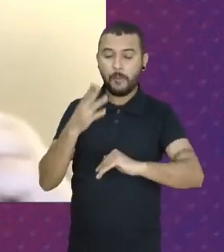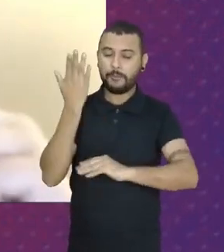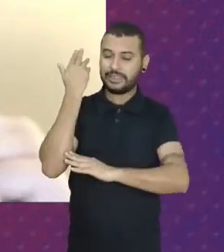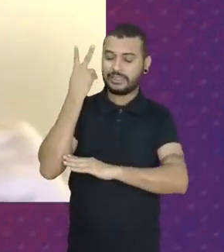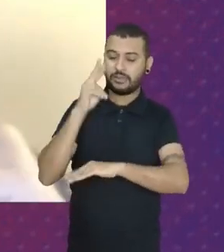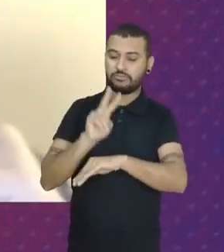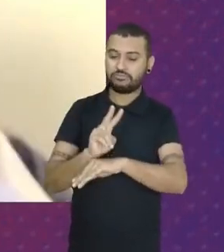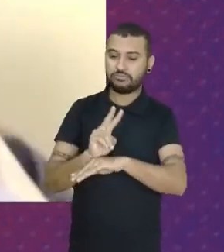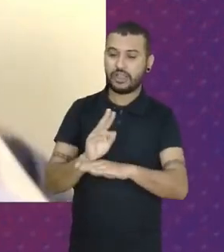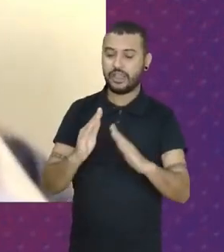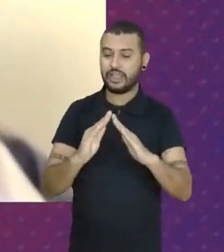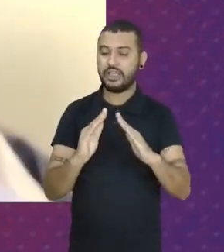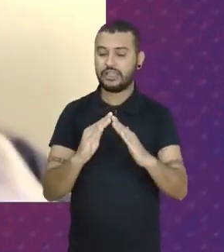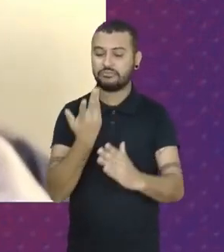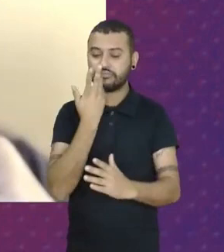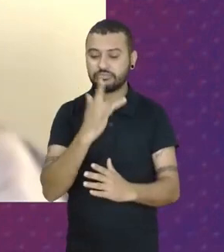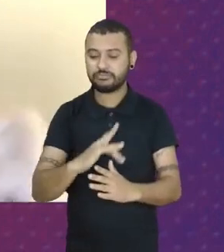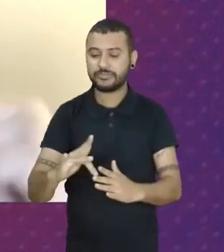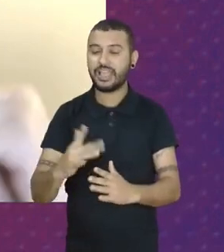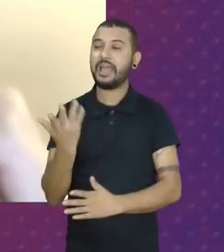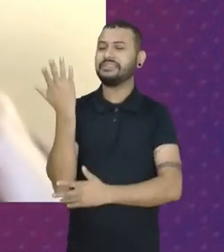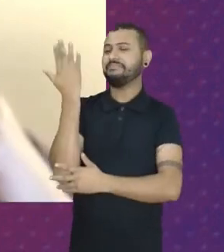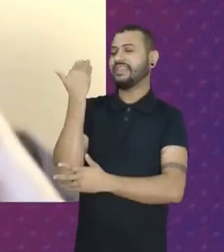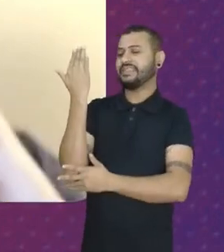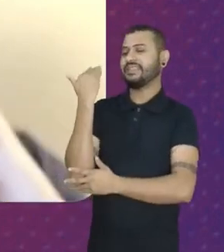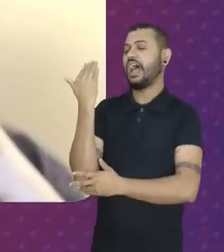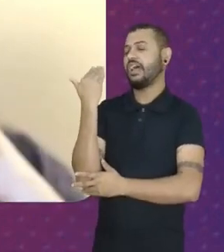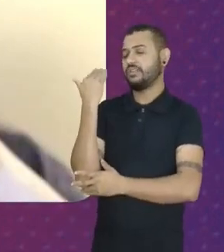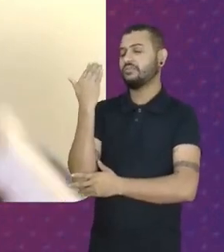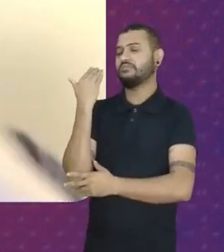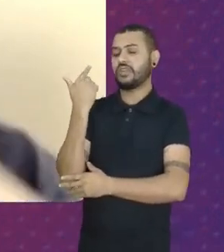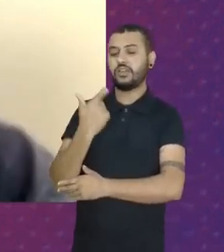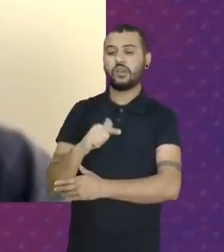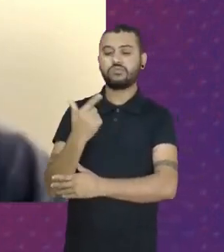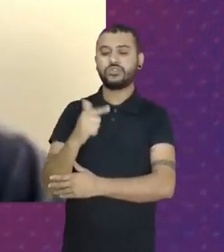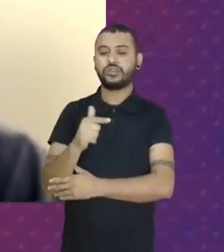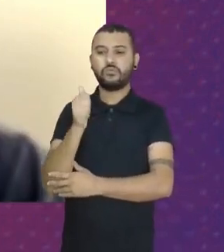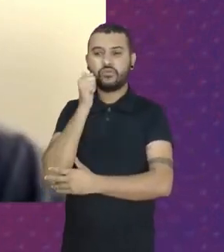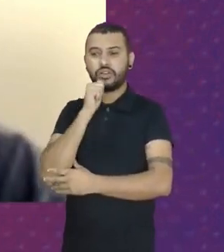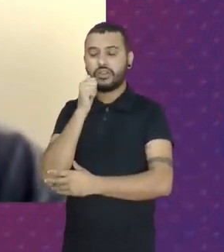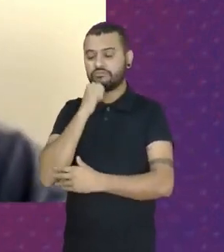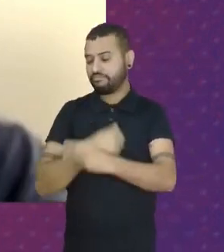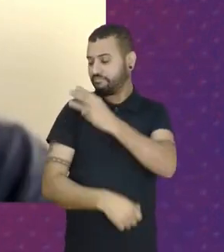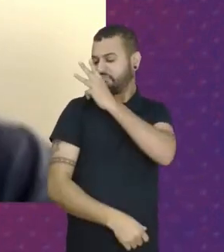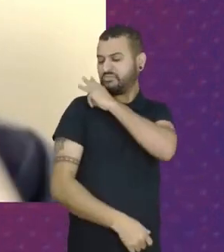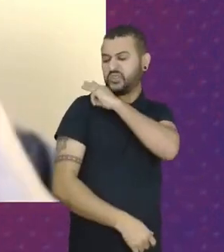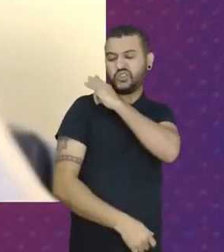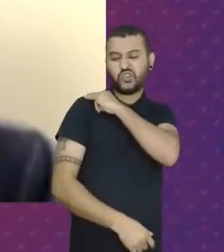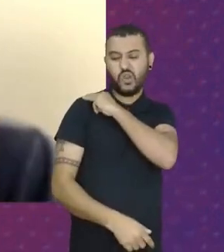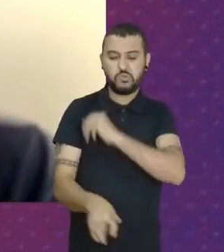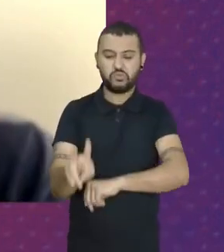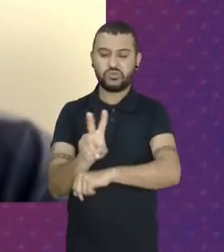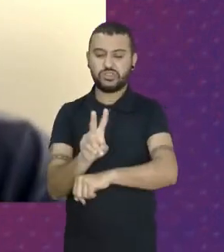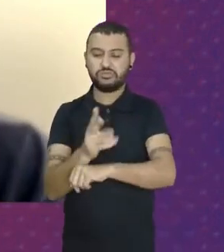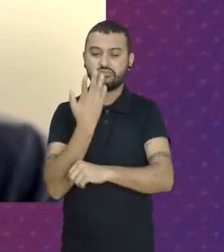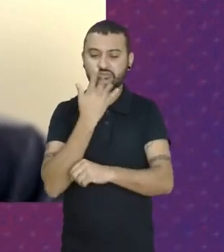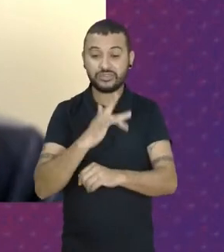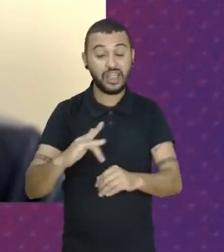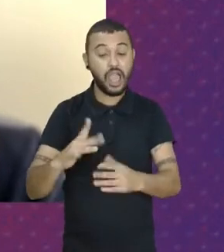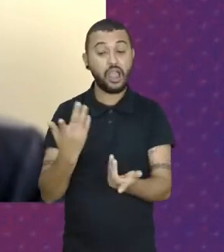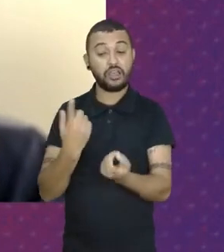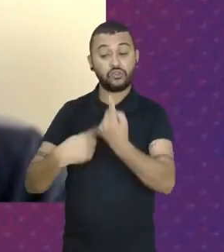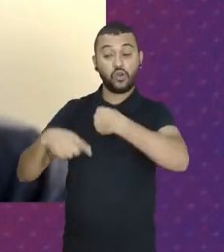na assistência, ainda tinha muitas trabalhadoras que só tinham concluído o ensino médio, e aí, então, você tem